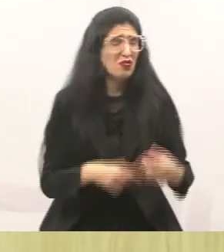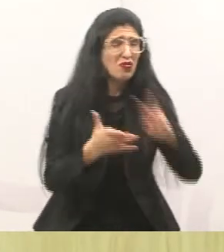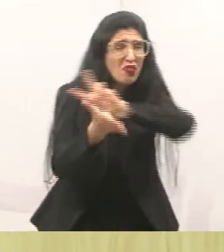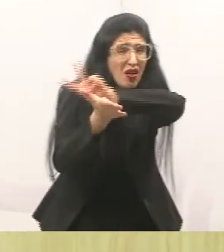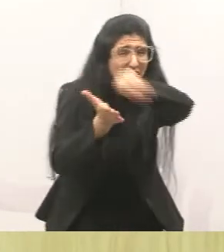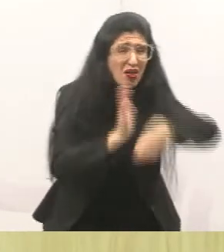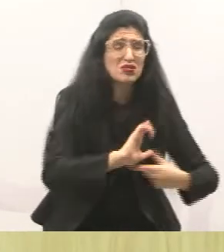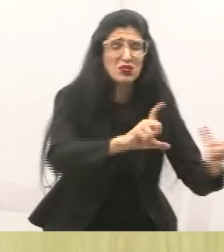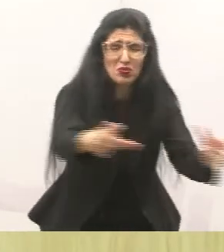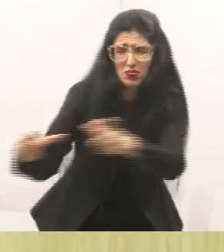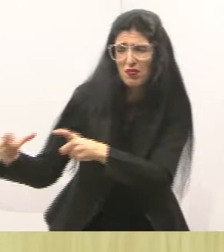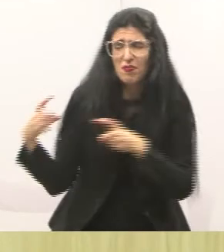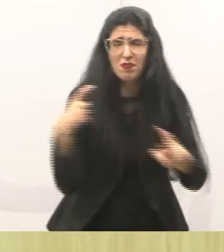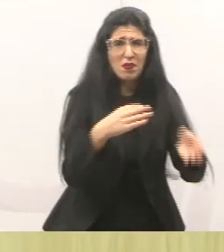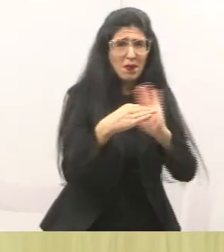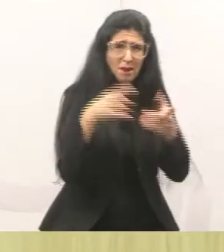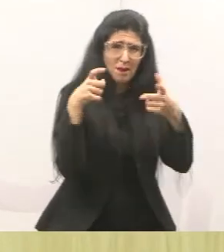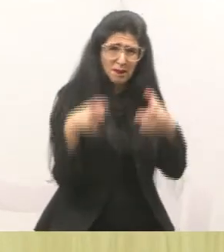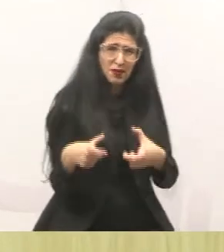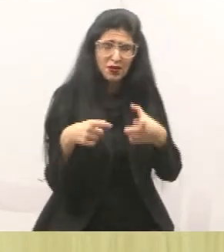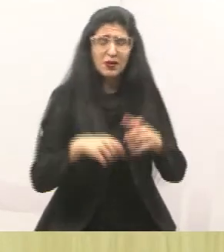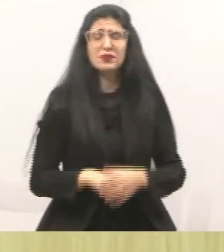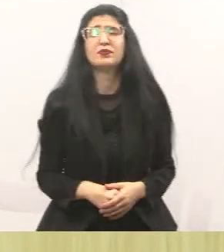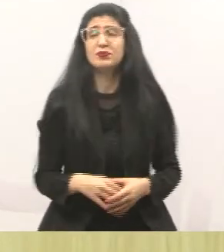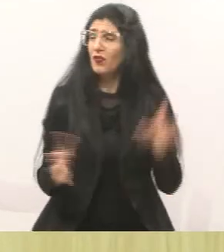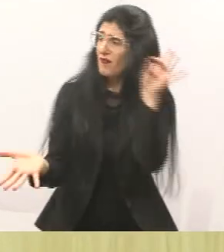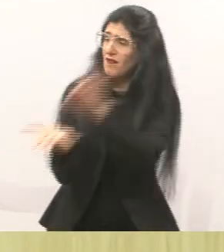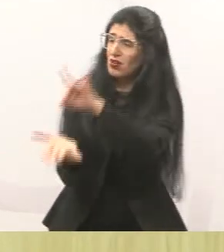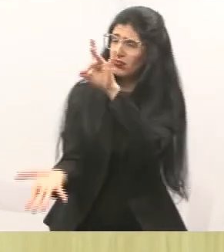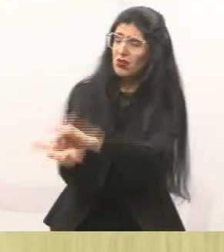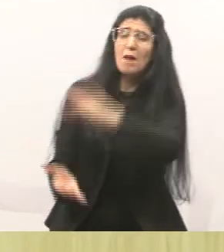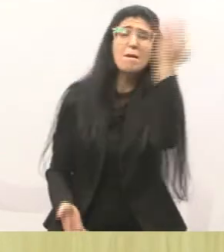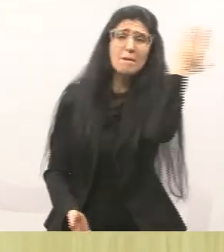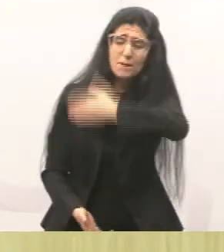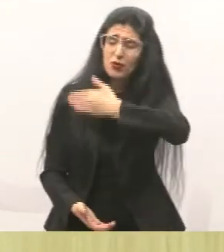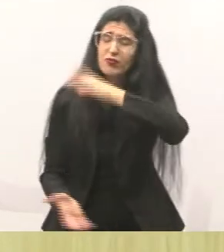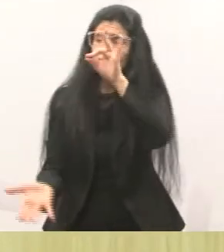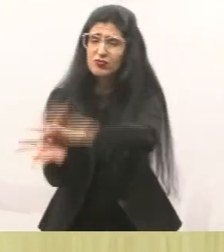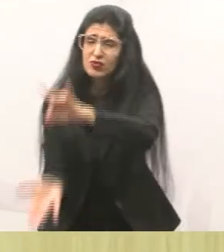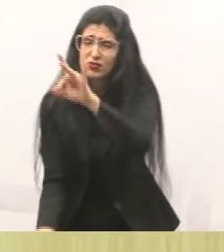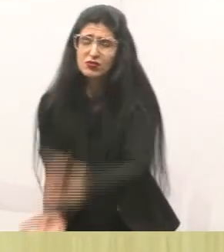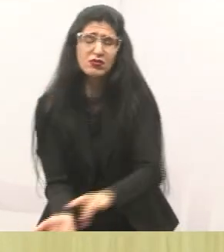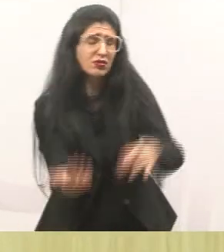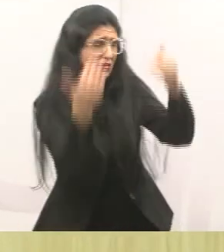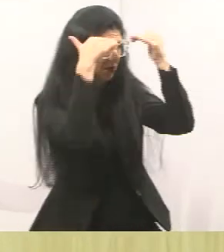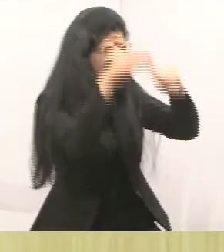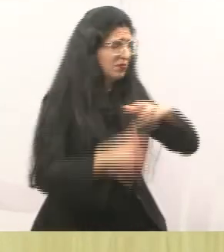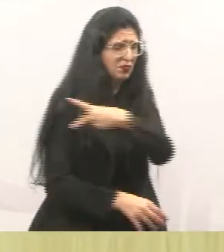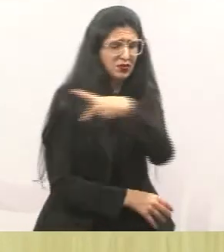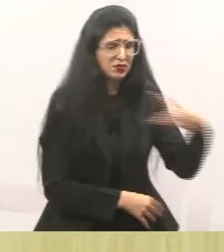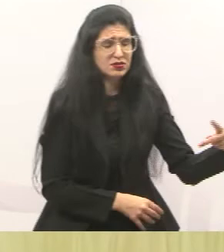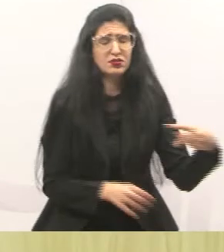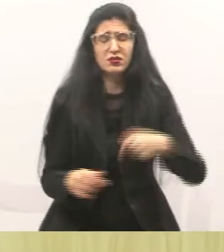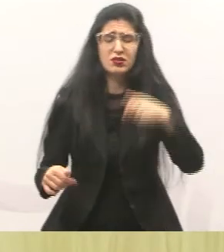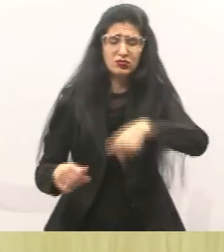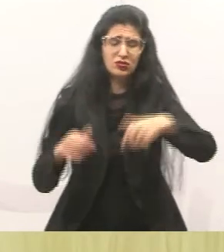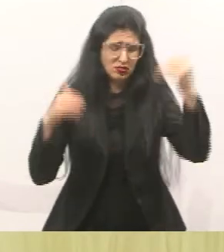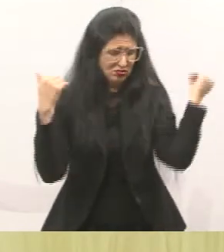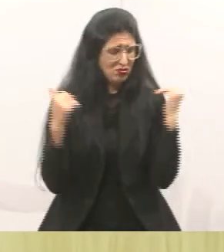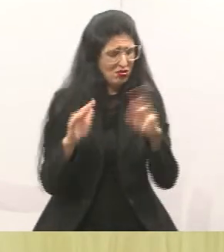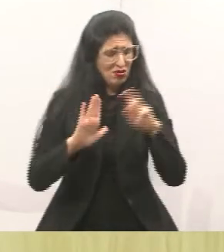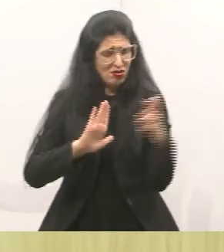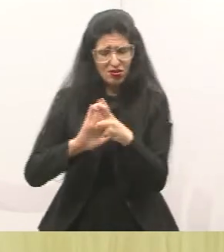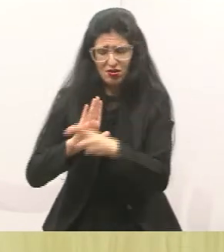locais do referido bairro, constatando a veracidade das informações. Requeiro, excelentíssimo senhor presidente desta casa, ouvido e aprovado pela